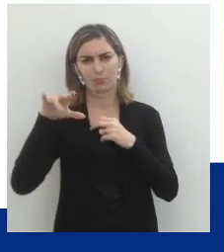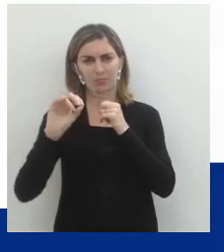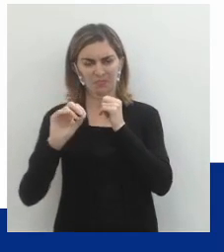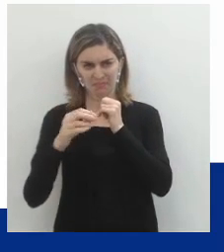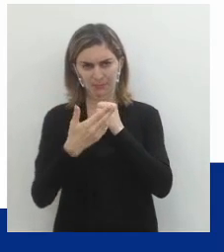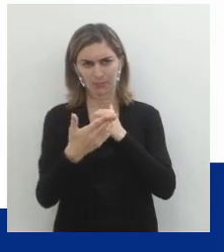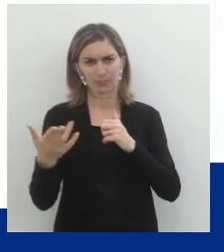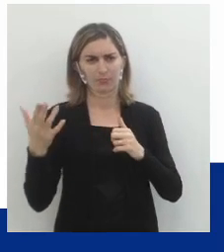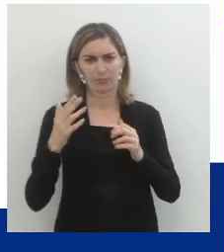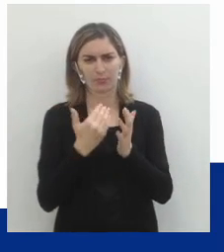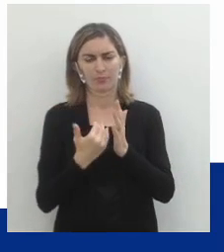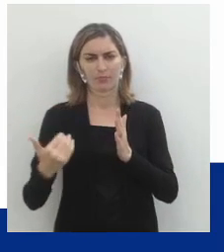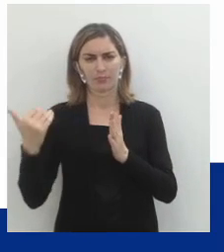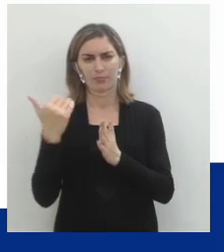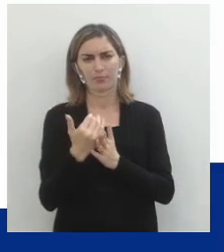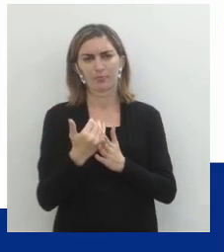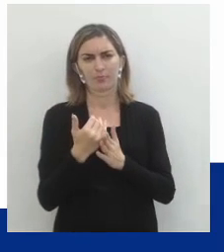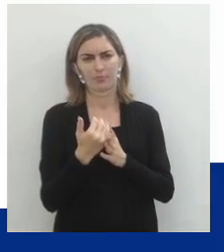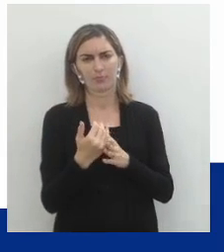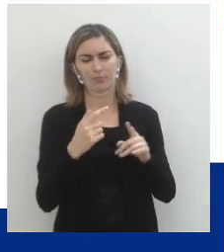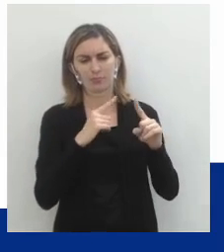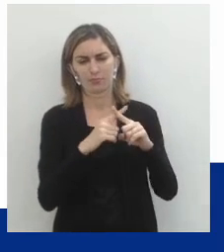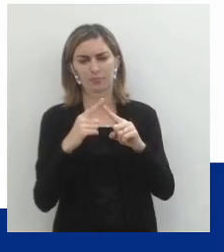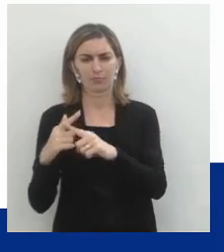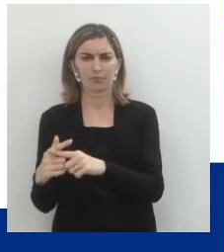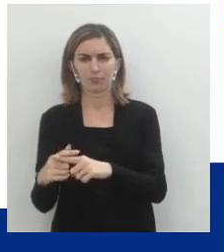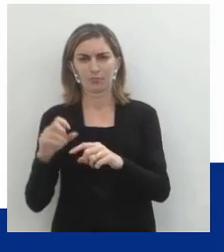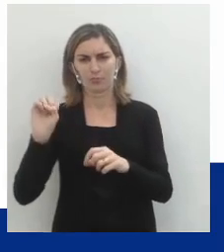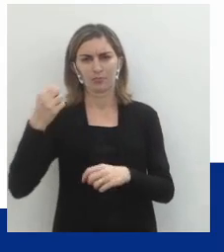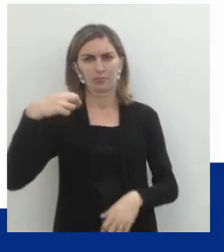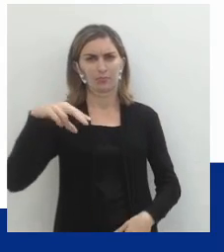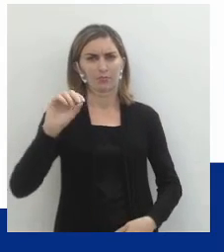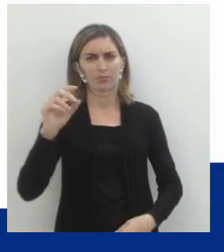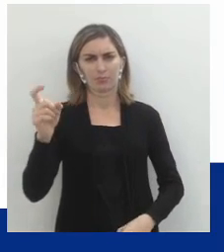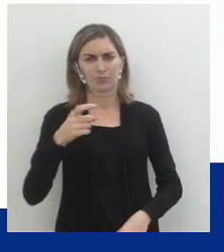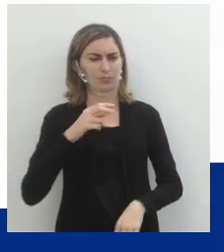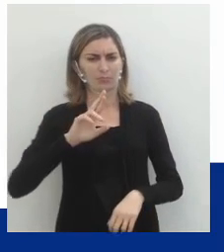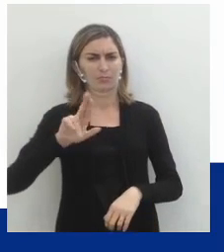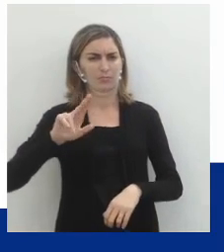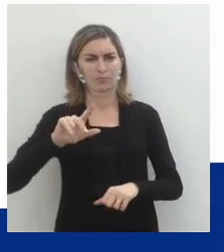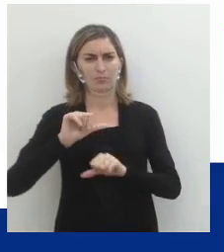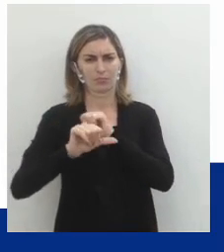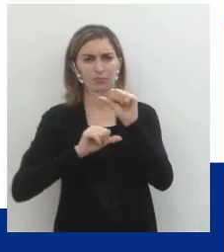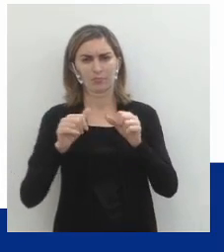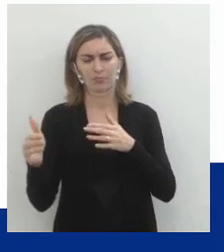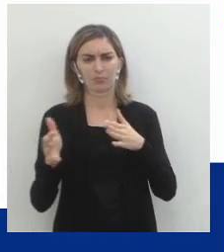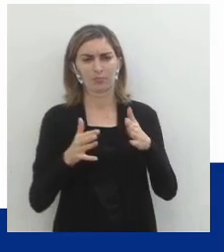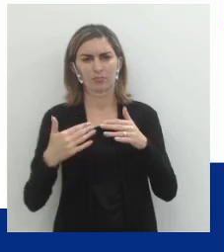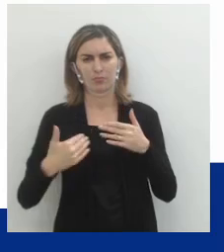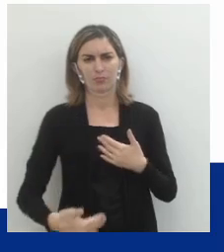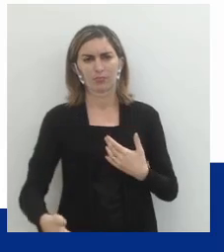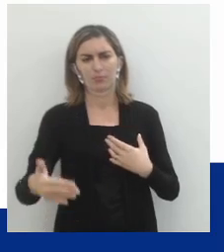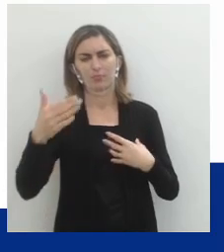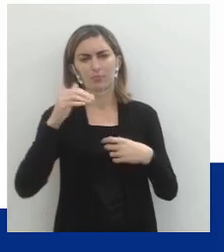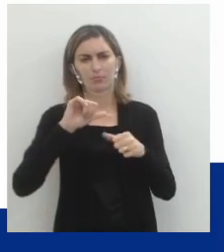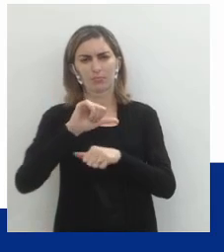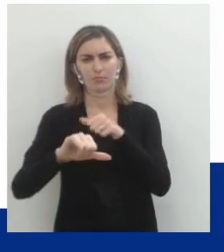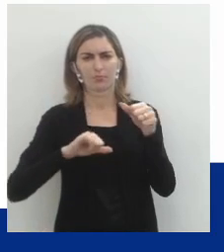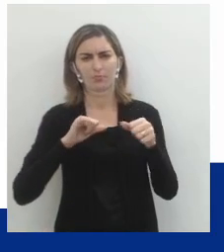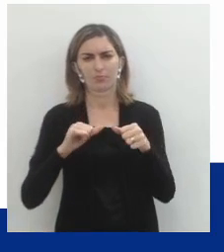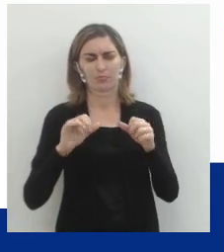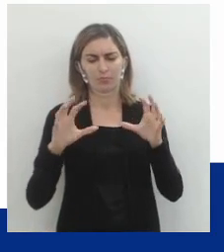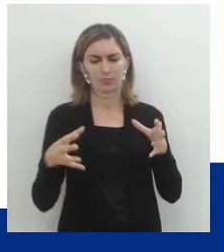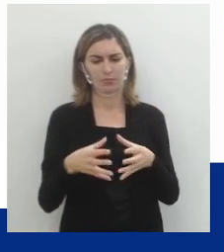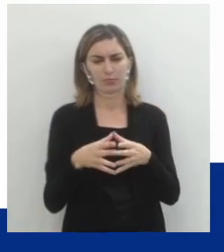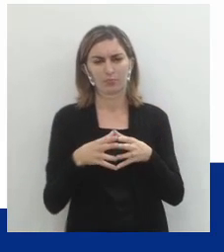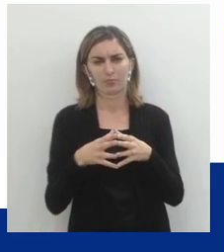que acrescentar um número multiplicando o seno de x não altera o período, vai alterar exatamente o